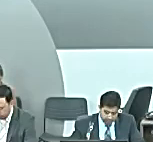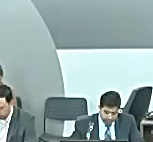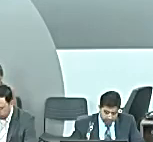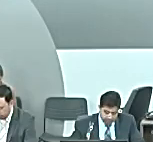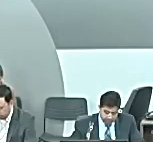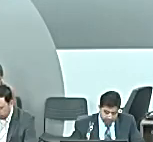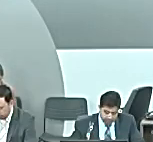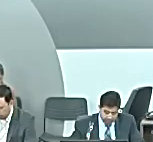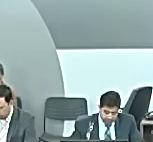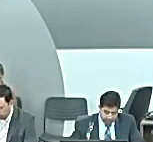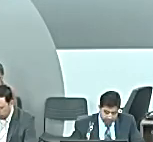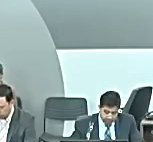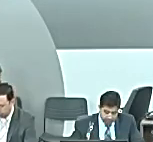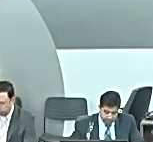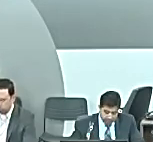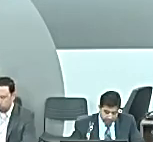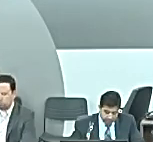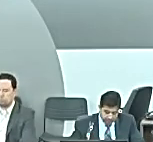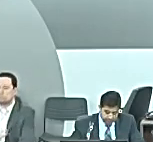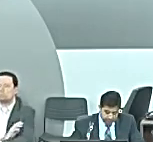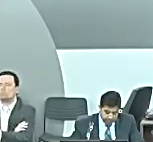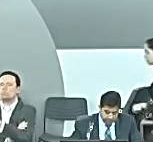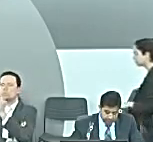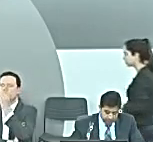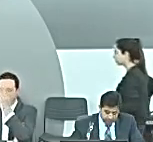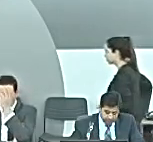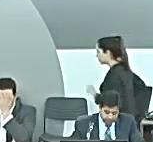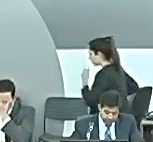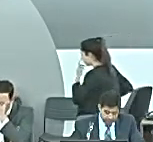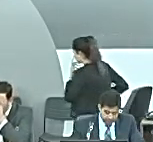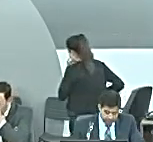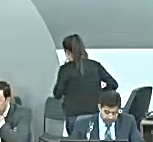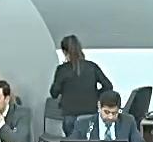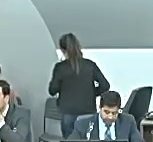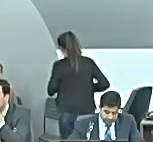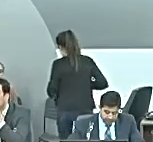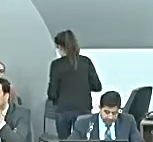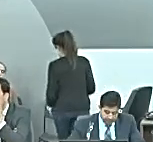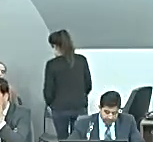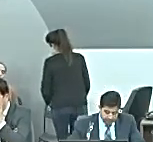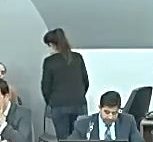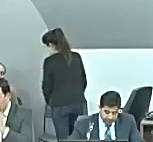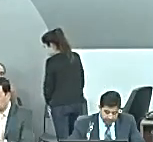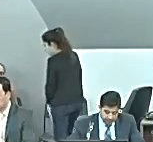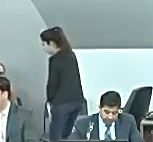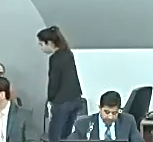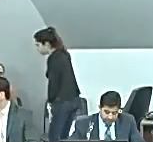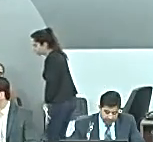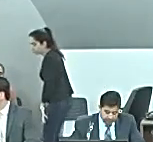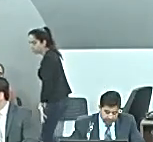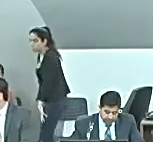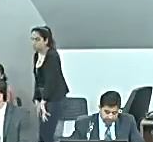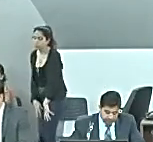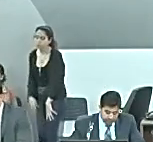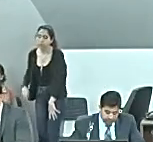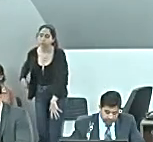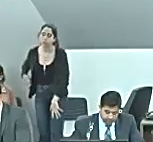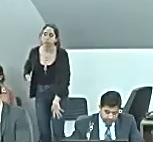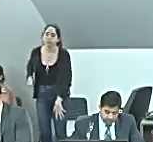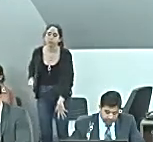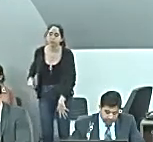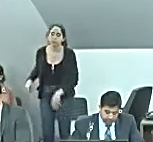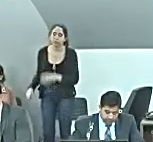traça que a formação acadêmica específica para ser diretor da unidade prisional